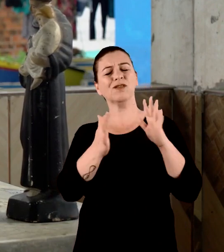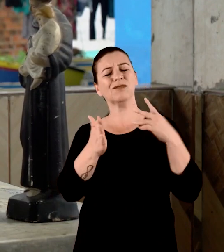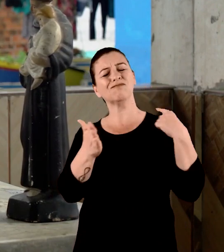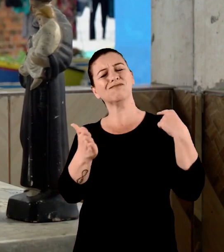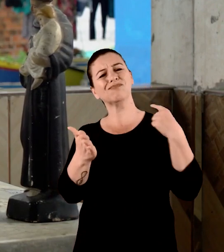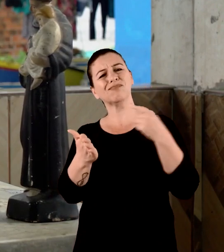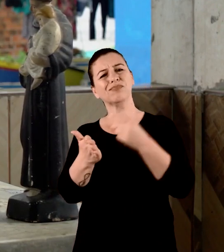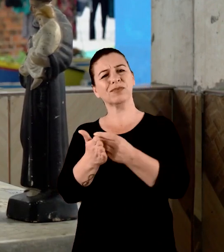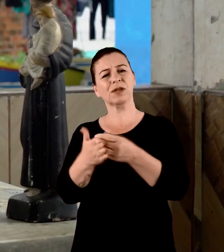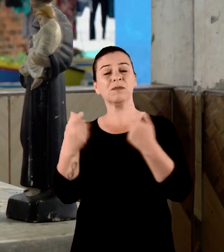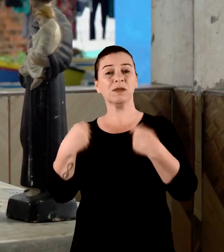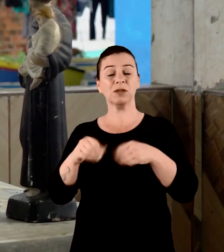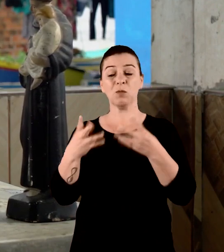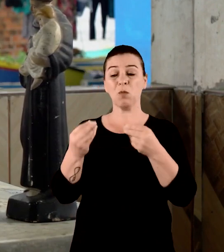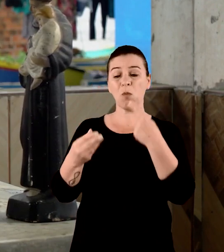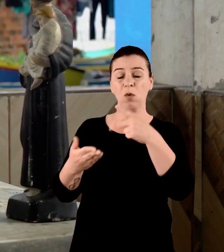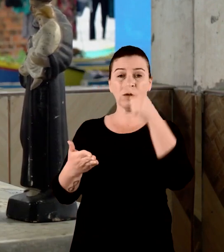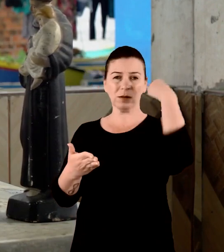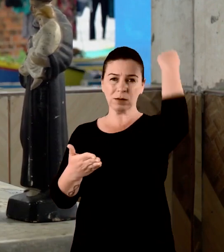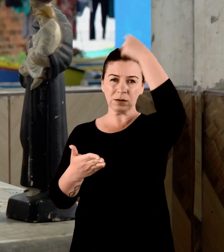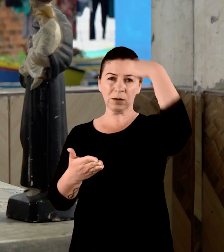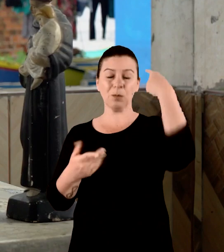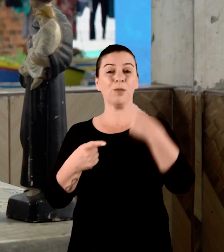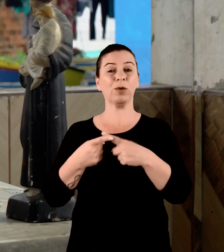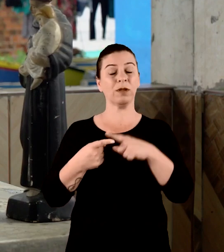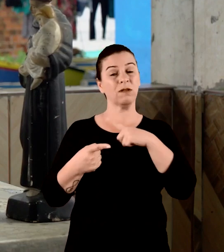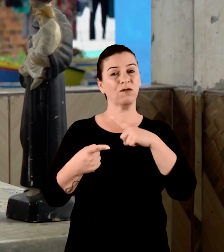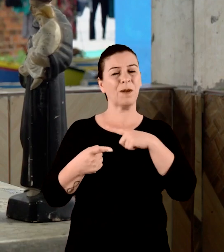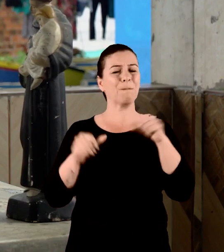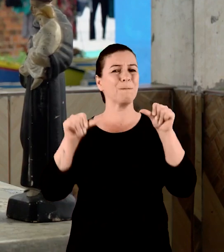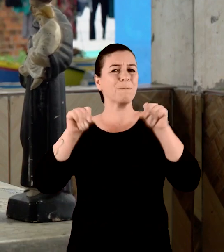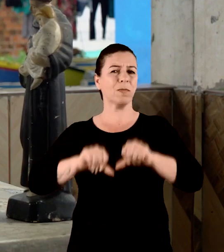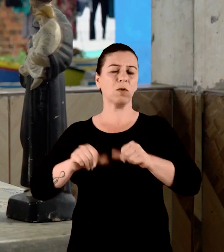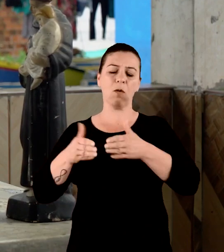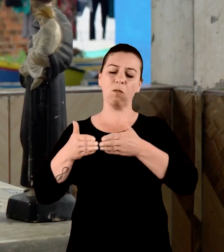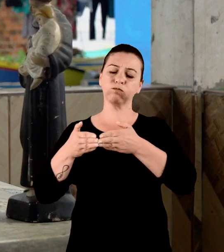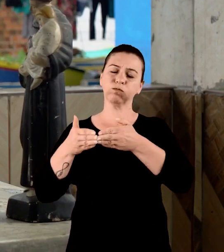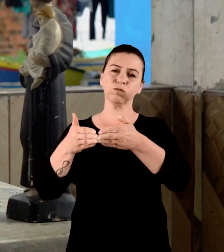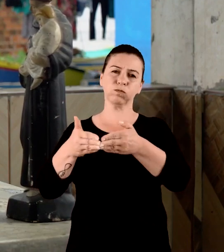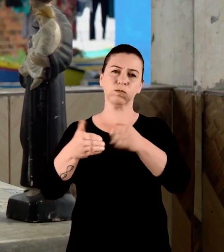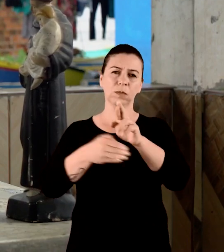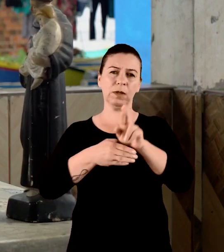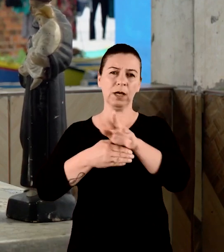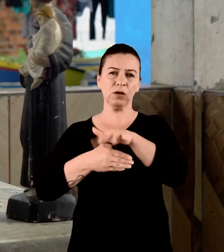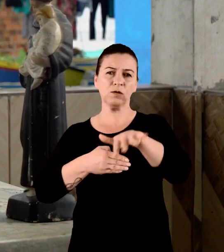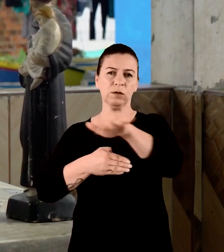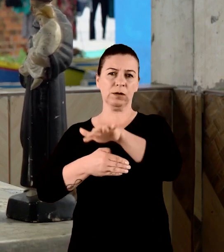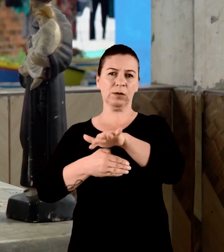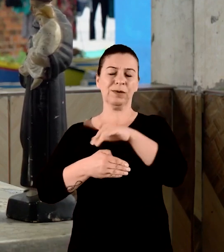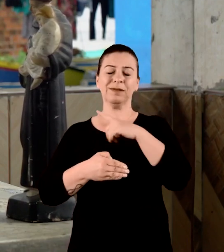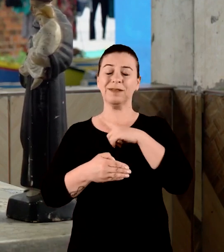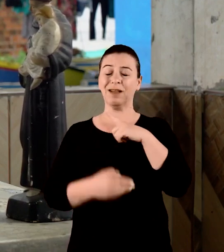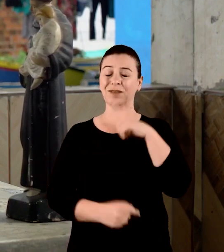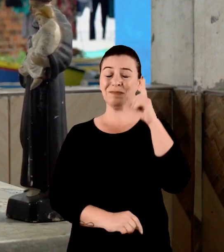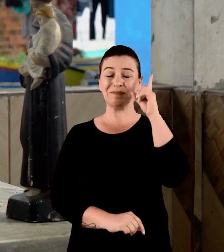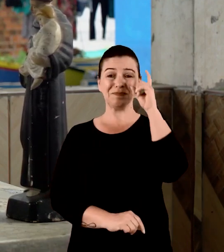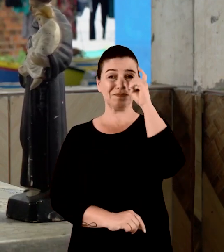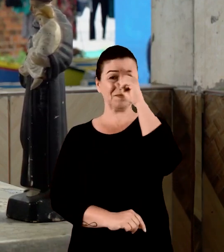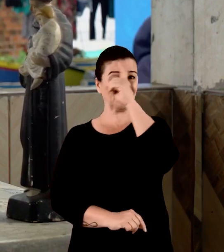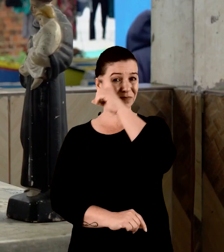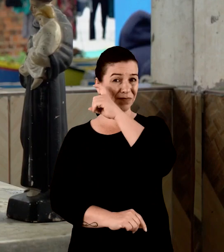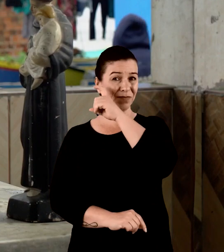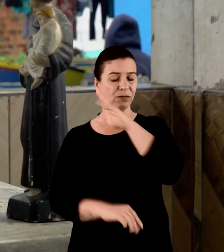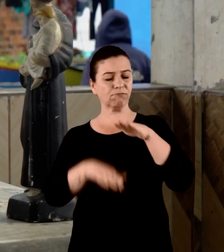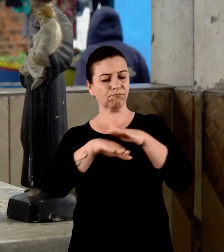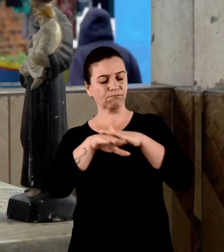que ele devia muito àquele santo. Que ele tinha a pior canoa da região e ele estava com